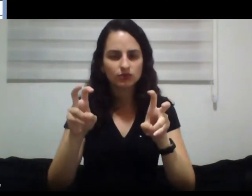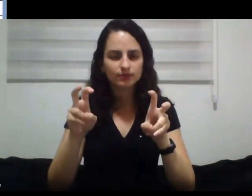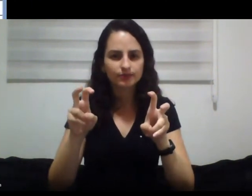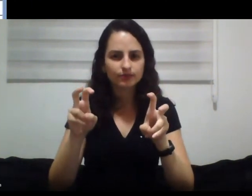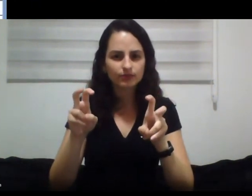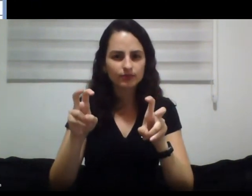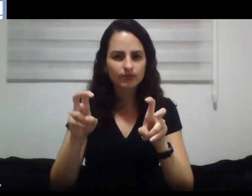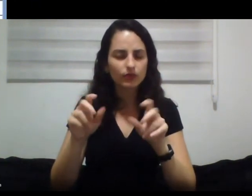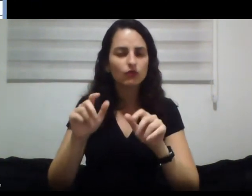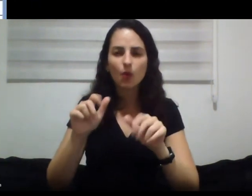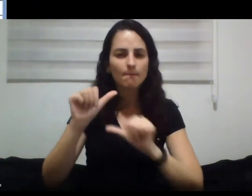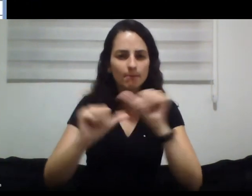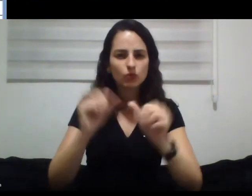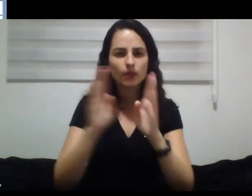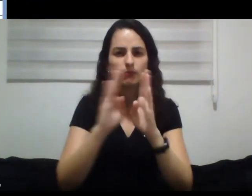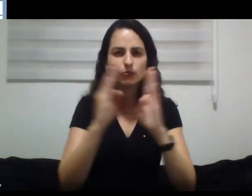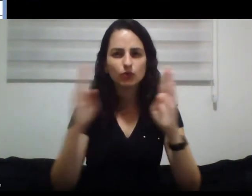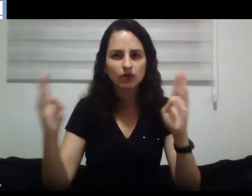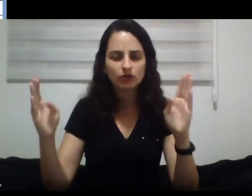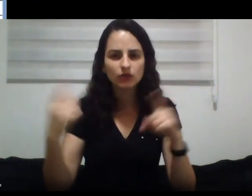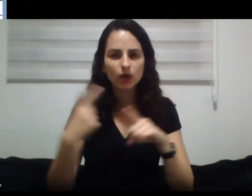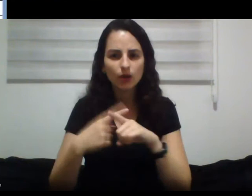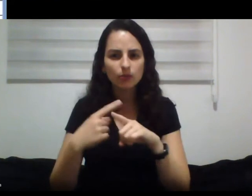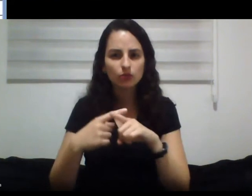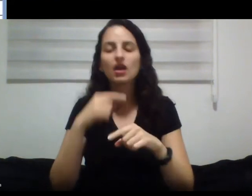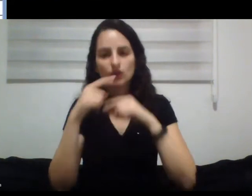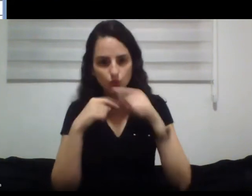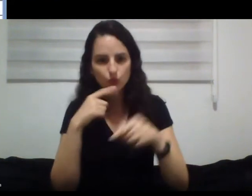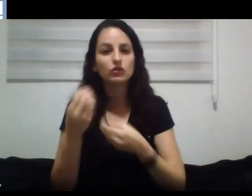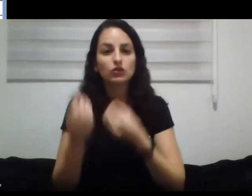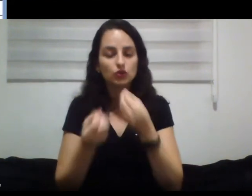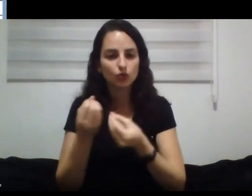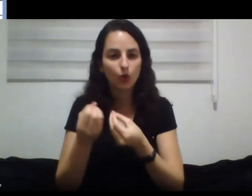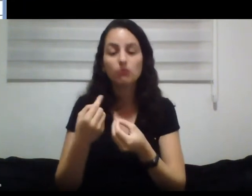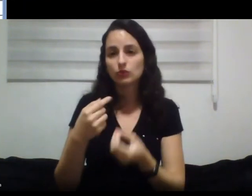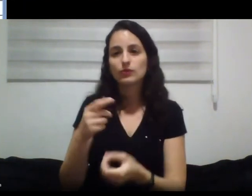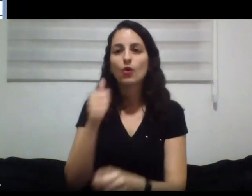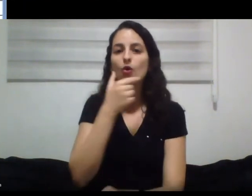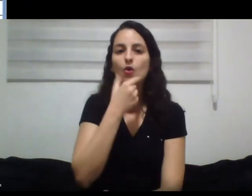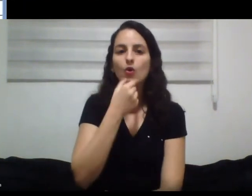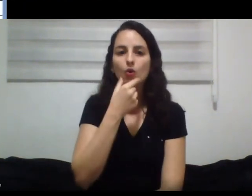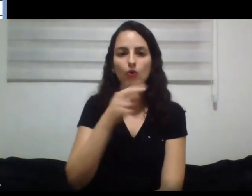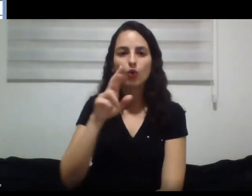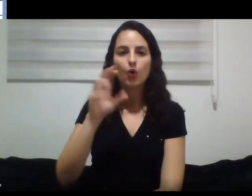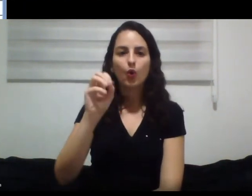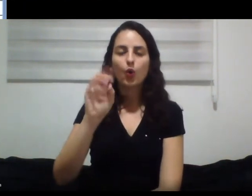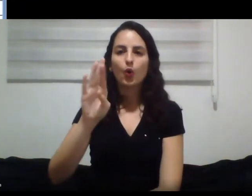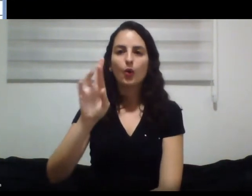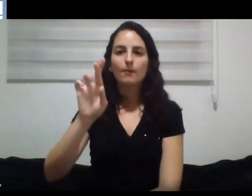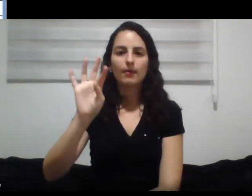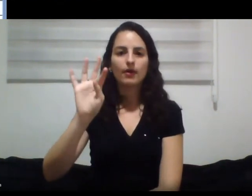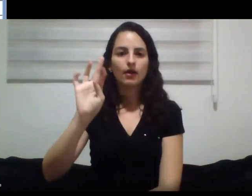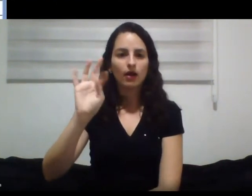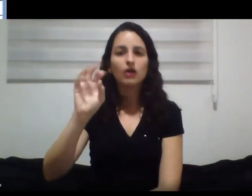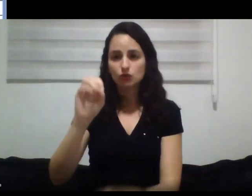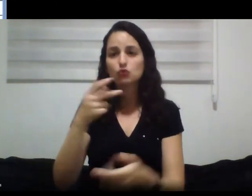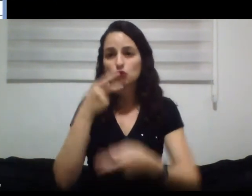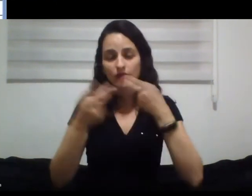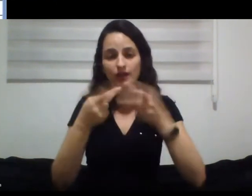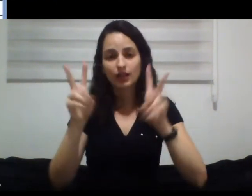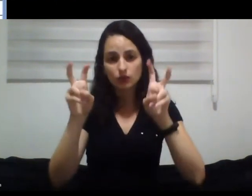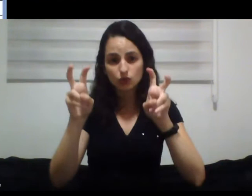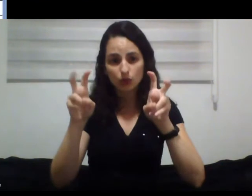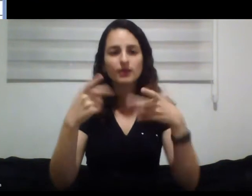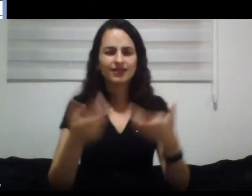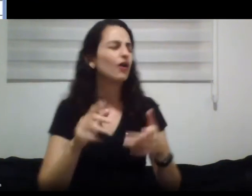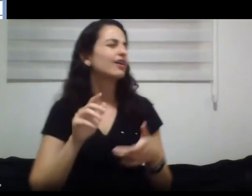que é fundamental. O livro que eu ia utilizar na disciplina está preso dentro da biblioteca que não vai ser aberto. Né? Então, esse é um problema que eu acho que